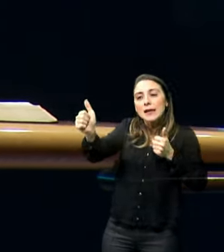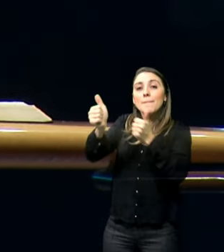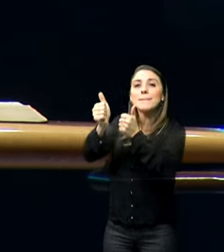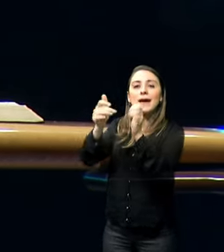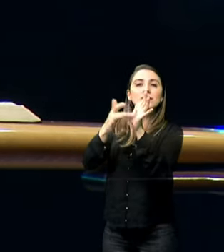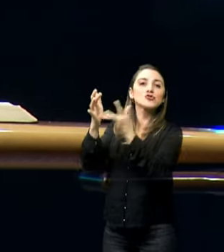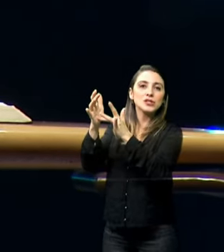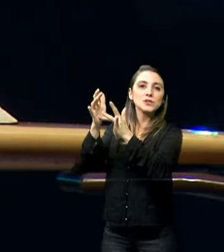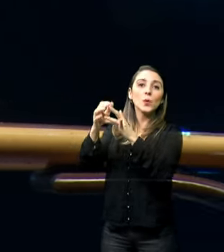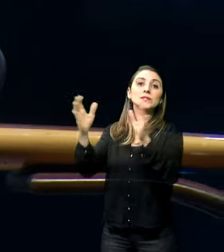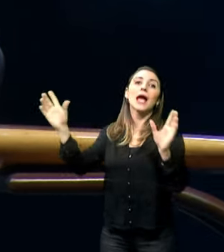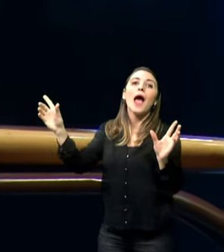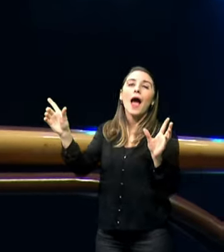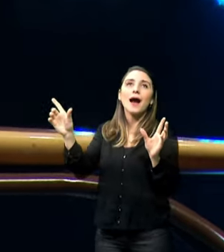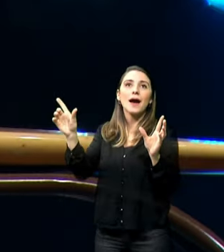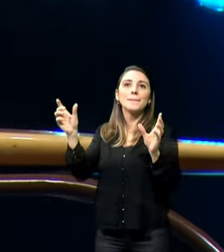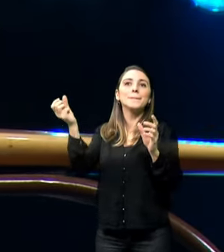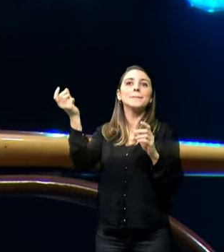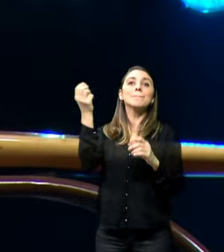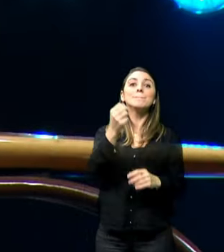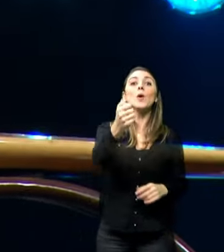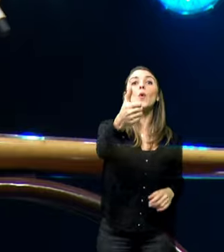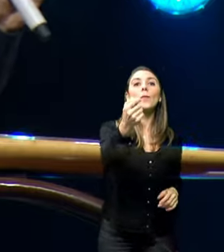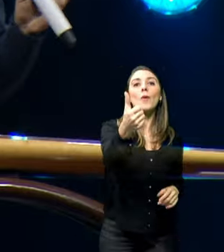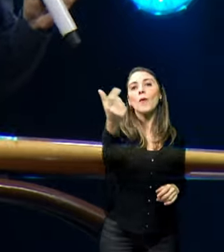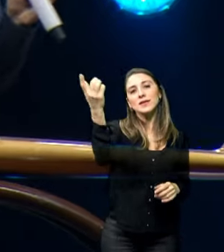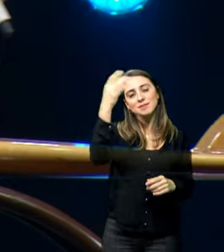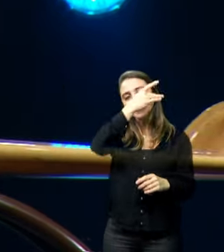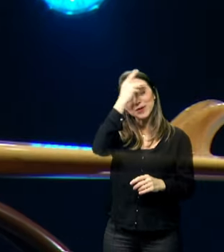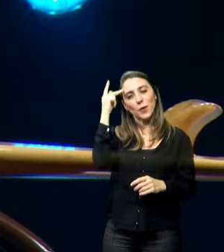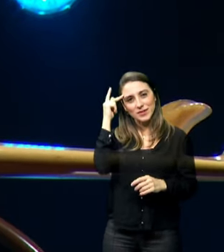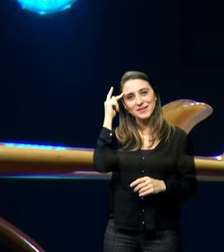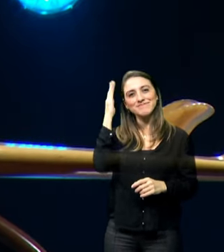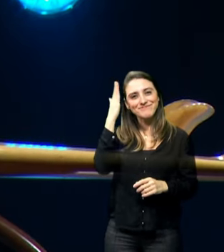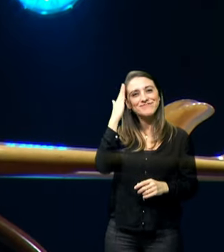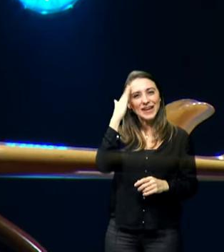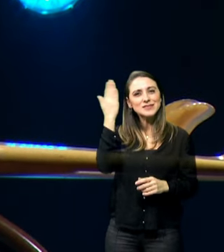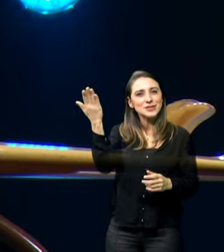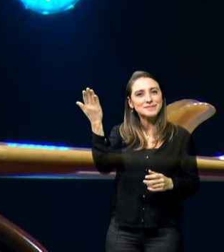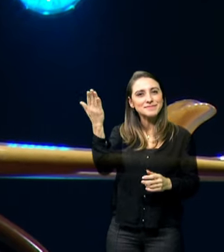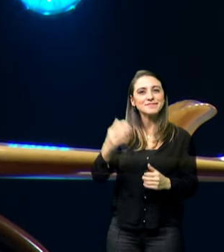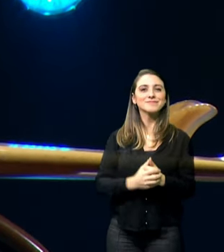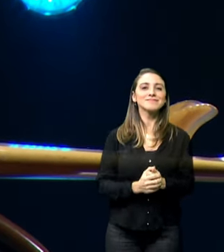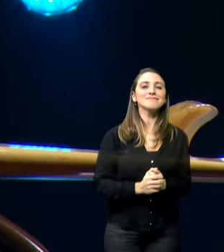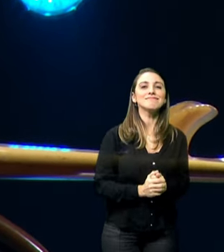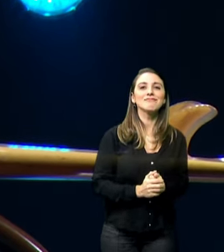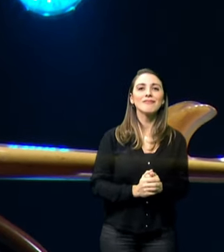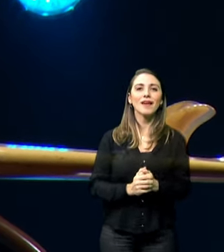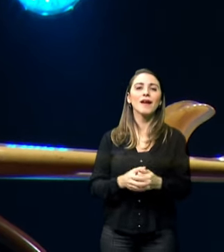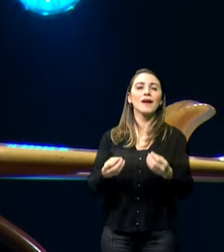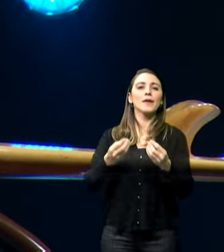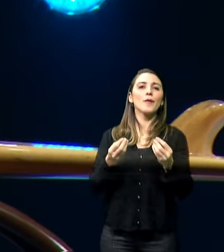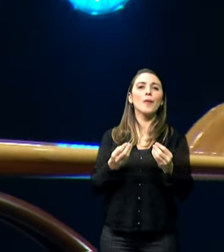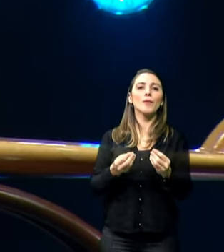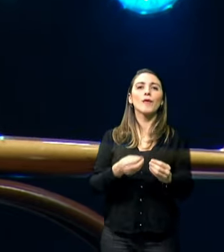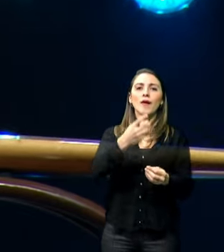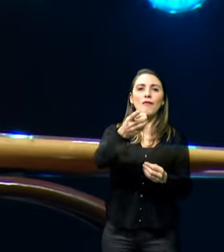Aqui, ó, 5 níveis de relacionamento Jesus possuía. Que negócio é esse, meu irmão? Que papo é esse?